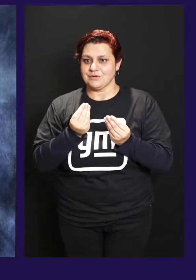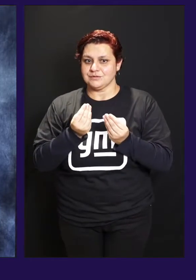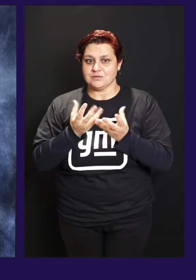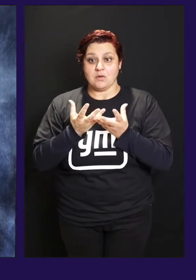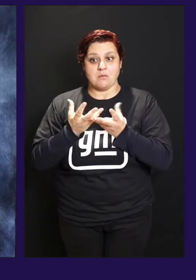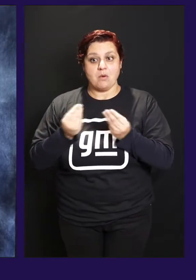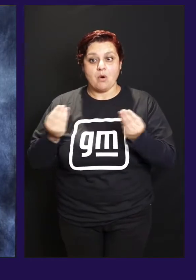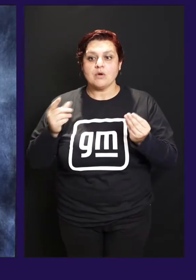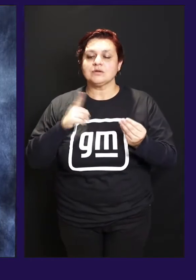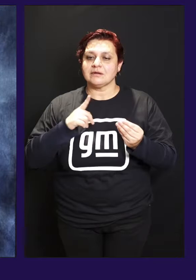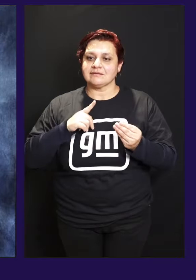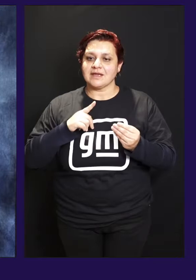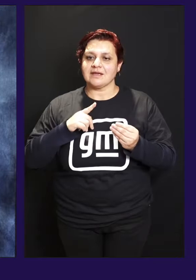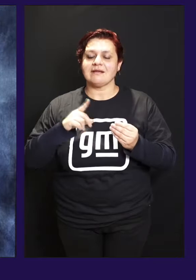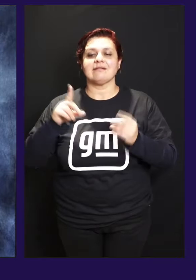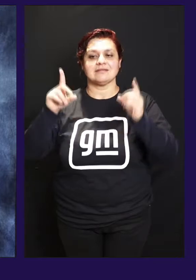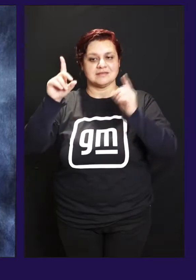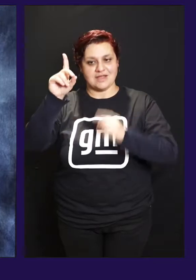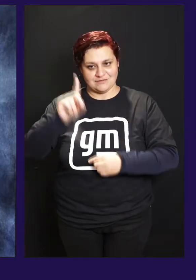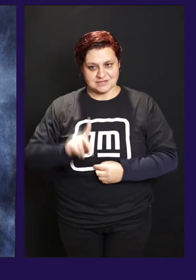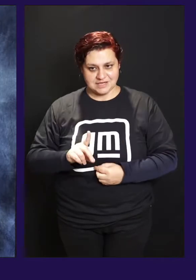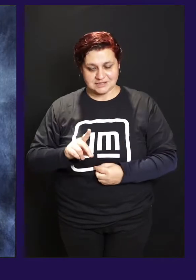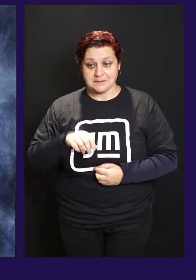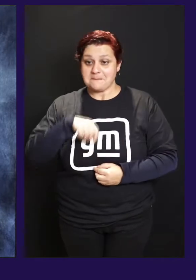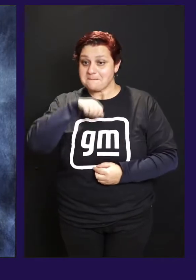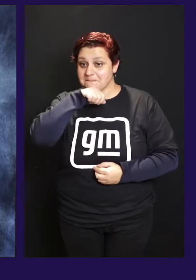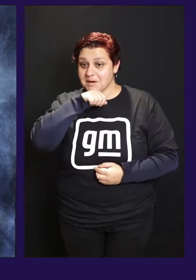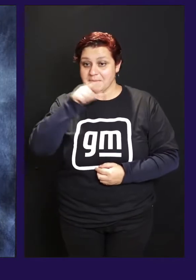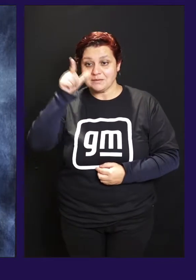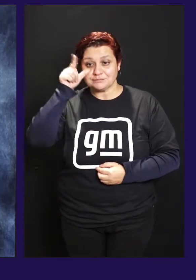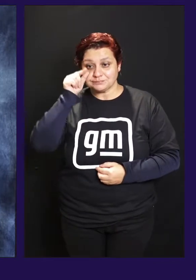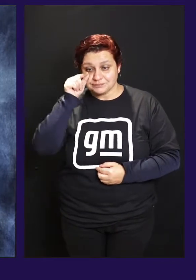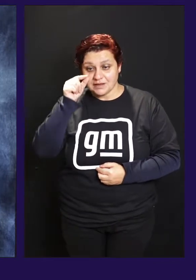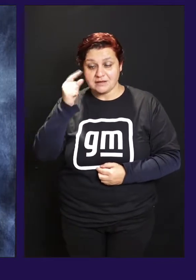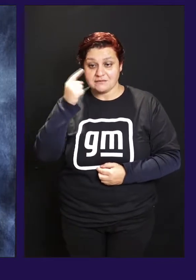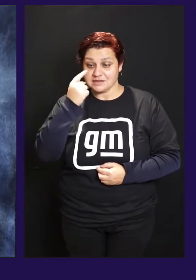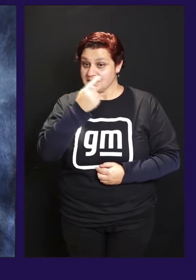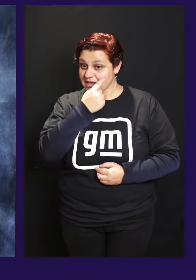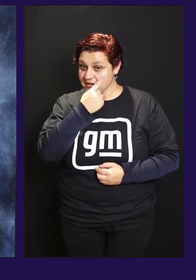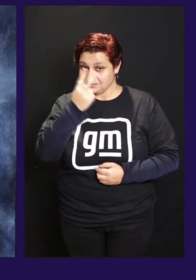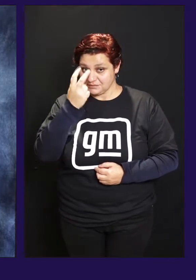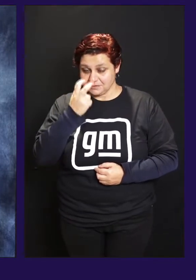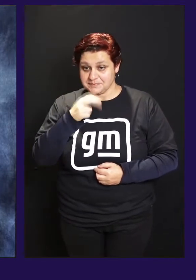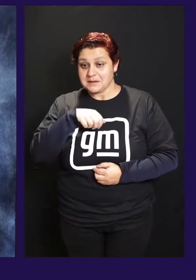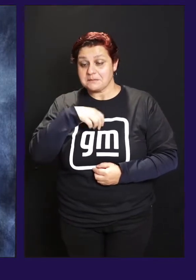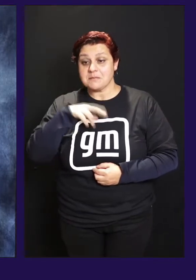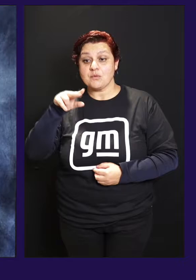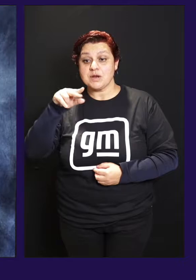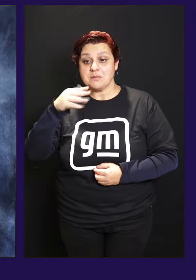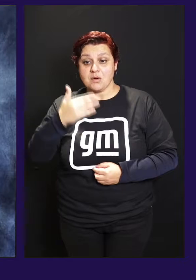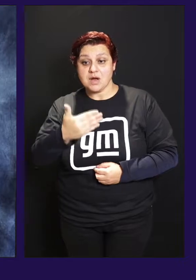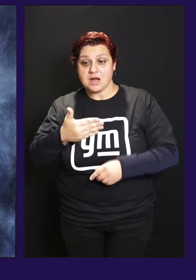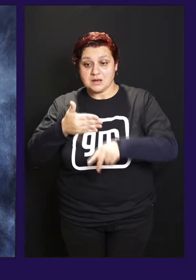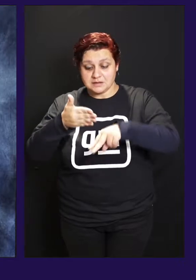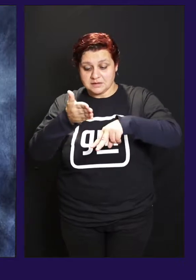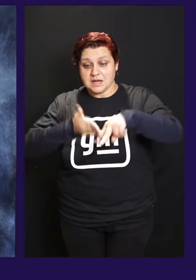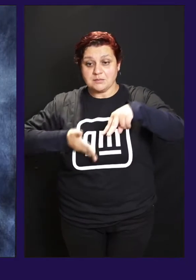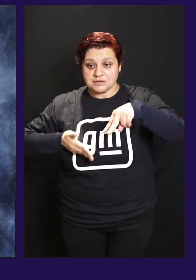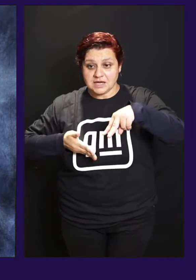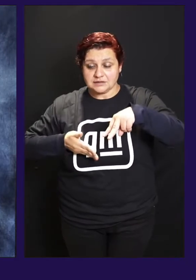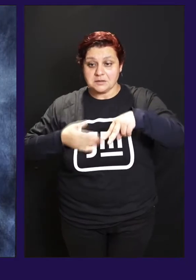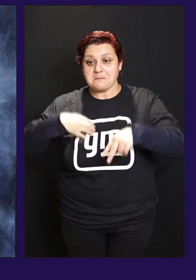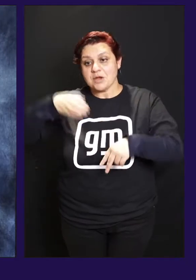com tecnologia e todos os dias eu vejo a mágica da inovação, não só empoderando pessoas com